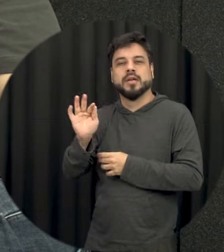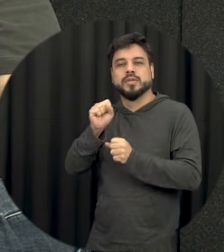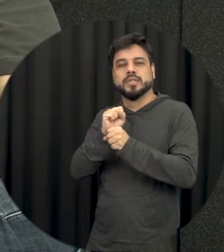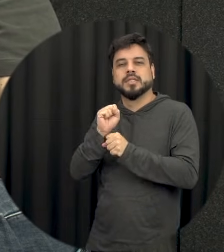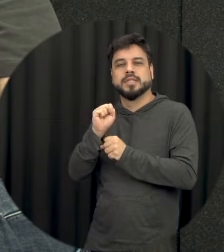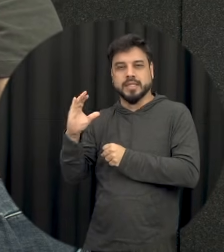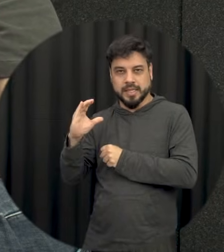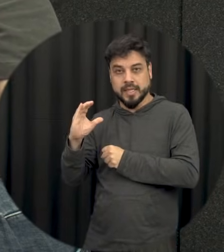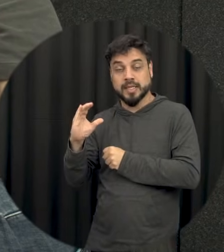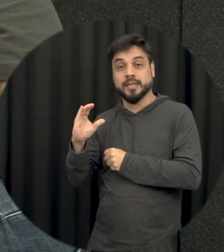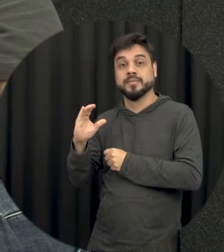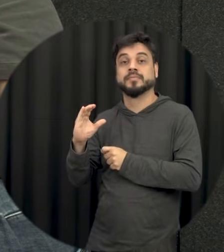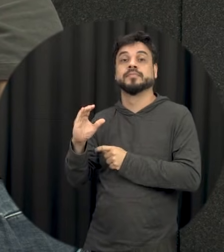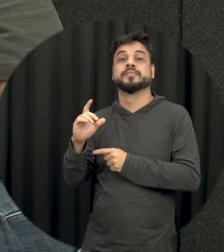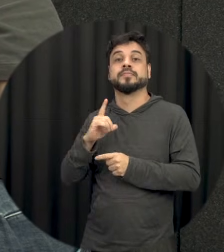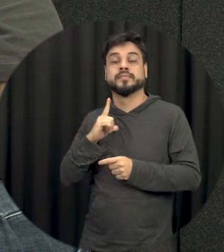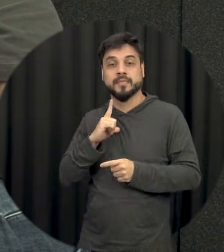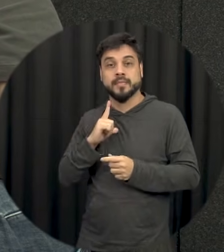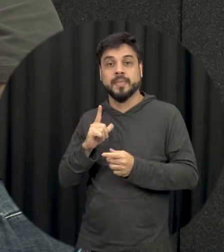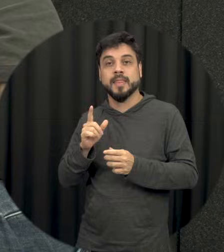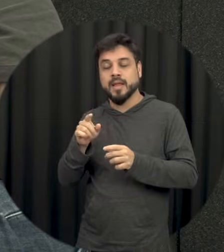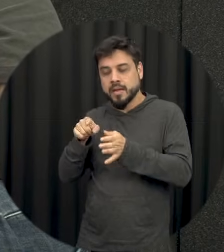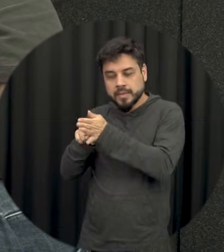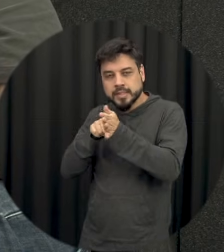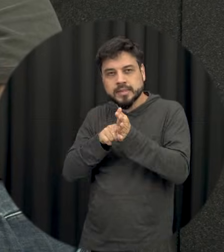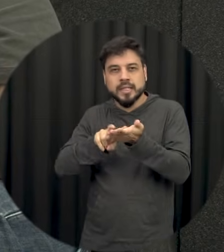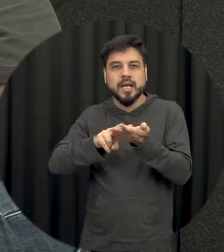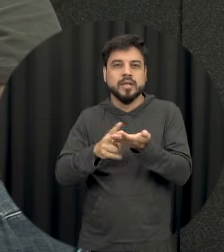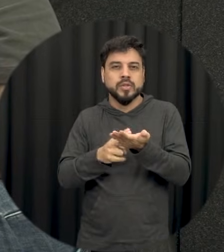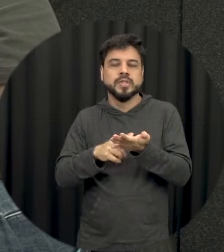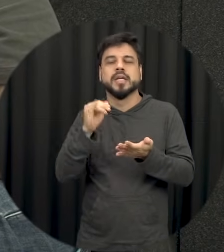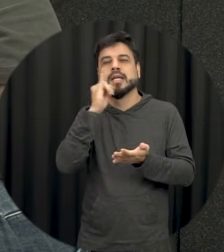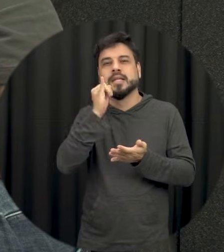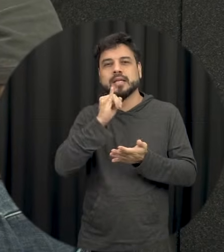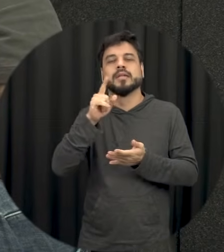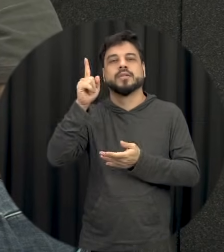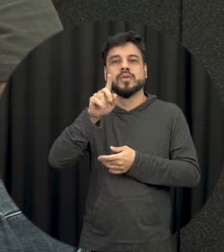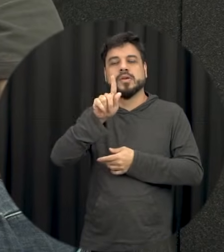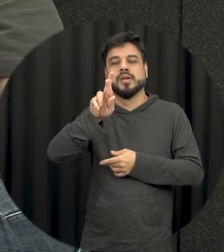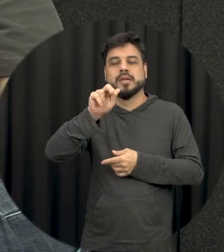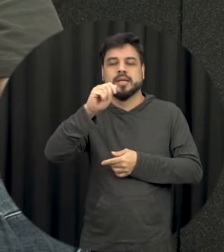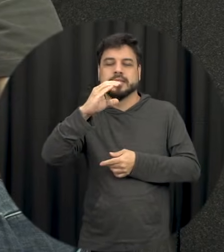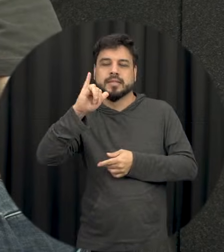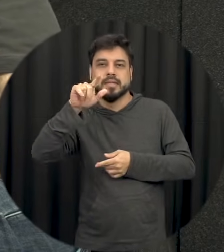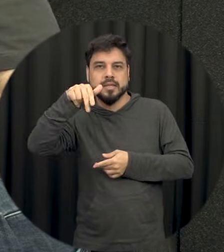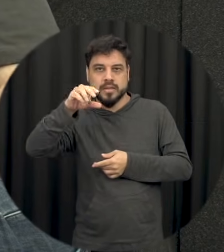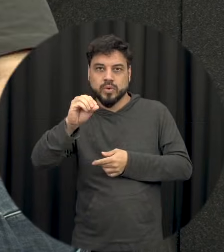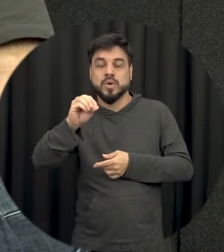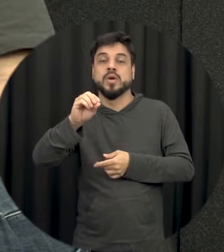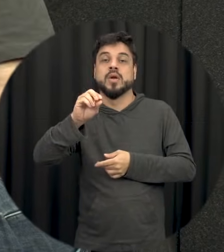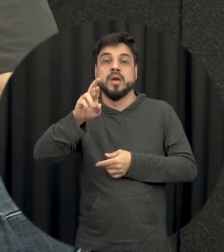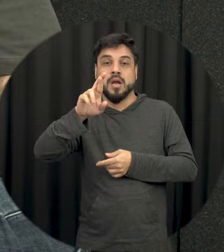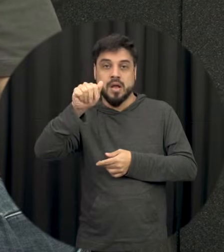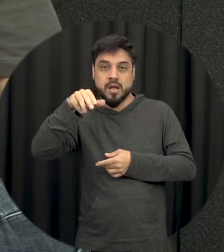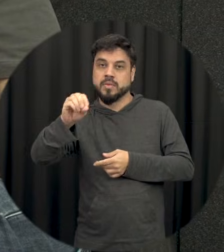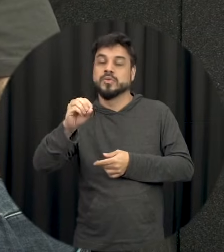que foi em cima das traduções italianas do Graciliano Ramos. A autora me entrevistou e não sou eu que eu